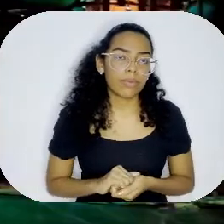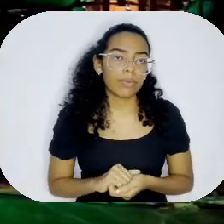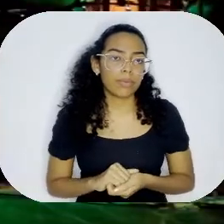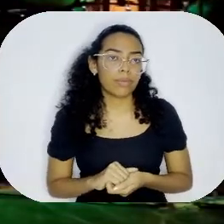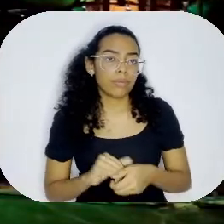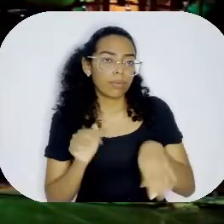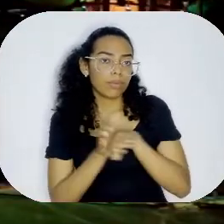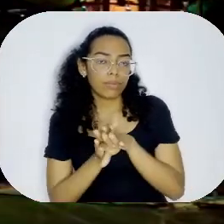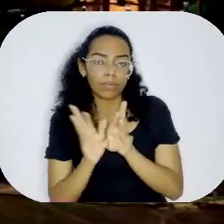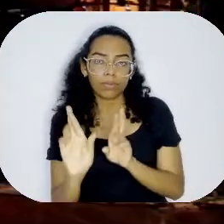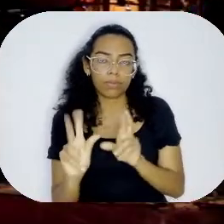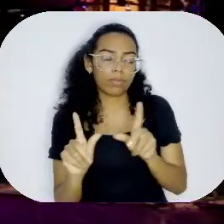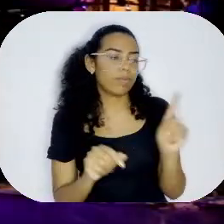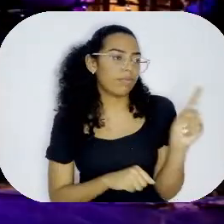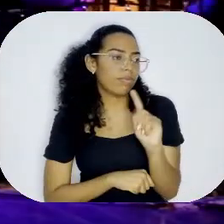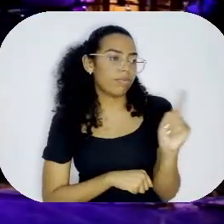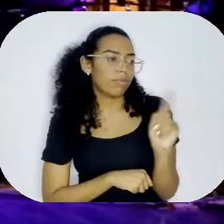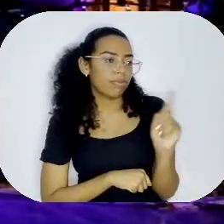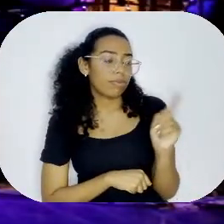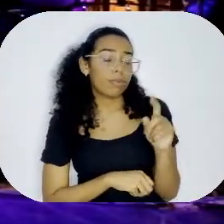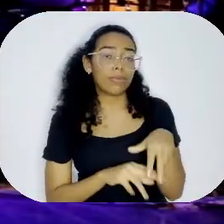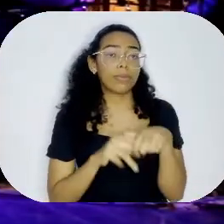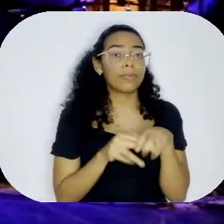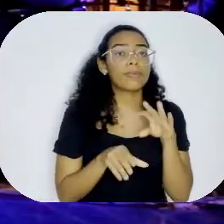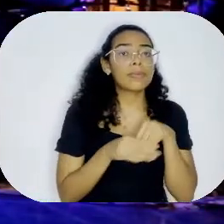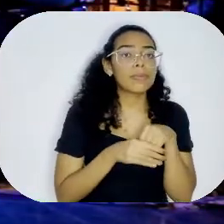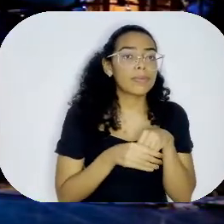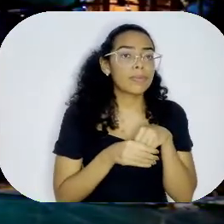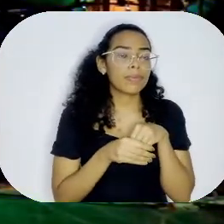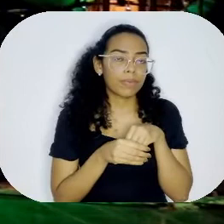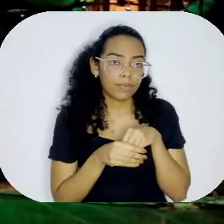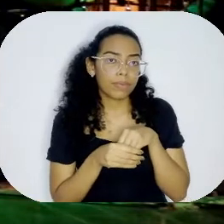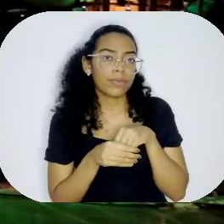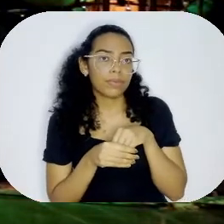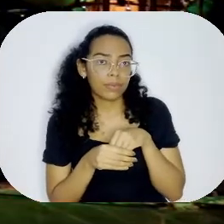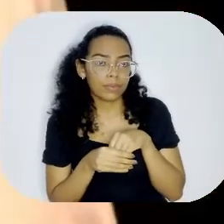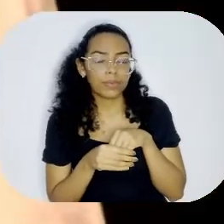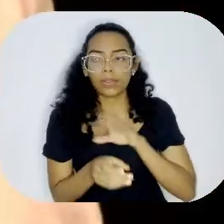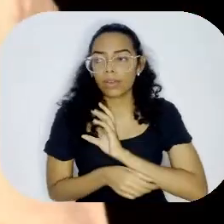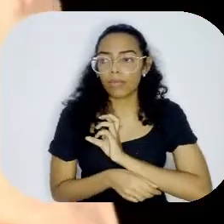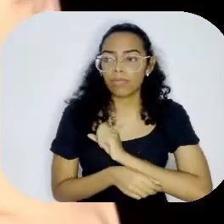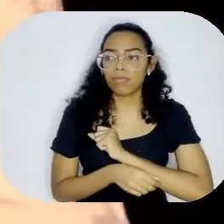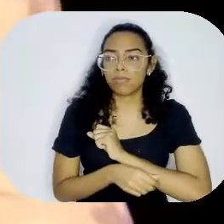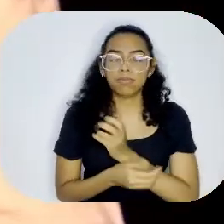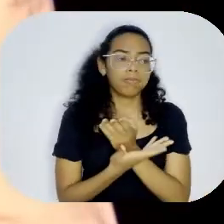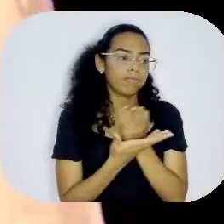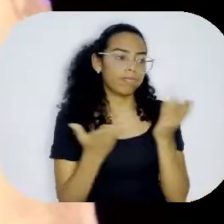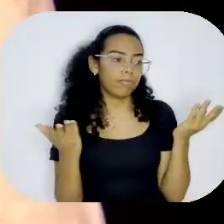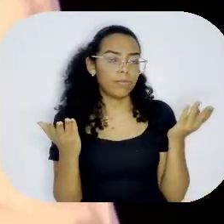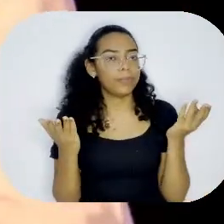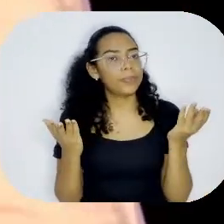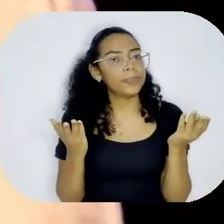Porque o sol quando brilha não enxerga diferenças entre os que